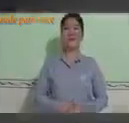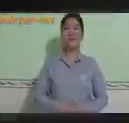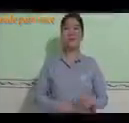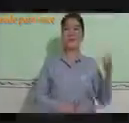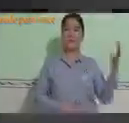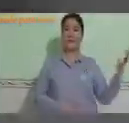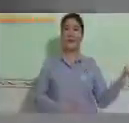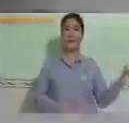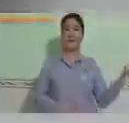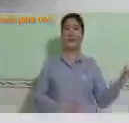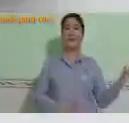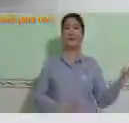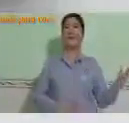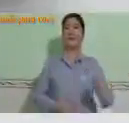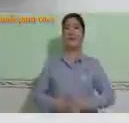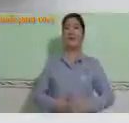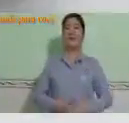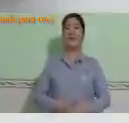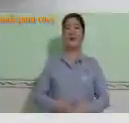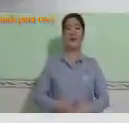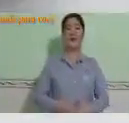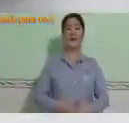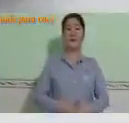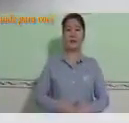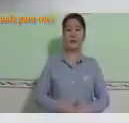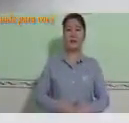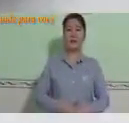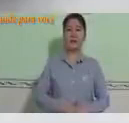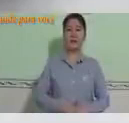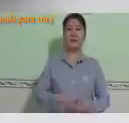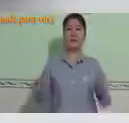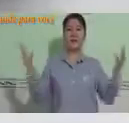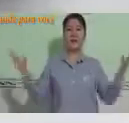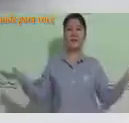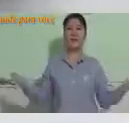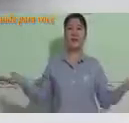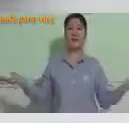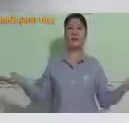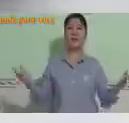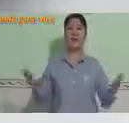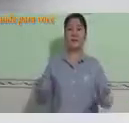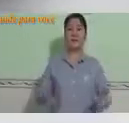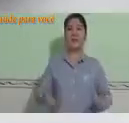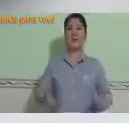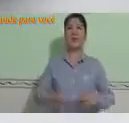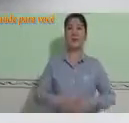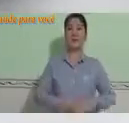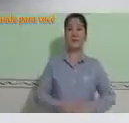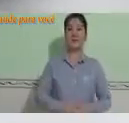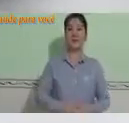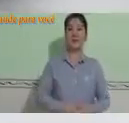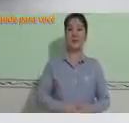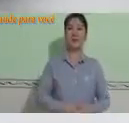completamente, podendo haver necessidade de uso de botox ou de realizar uma cirurgia meses depois.